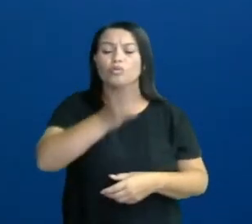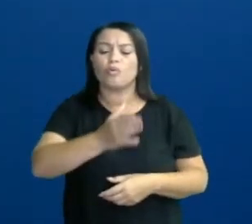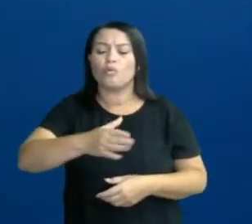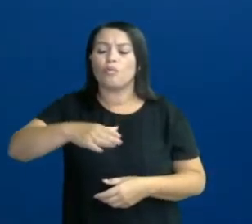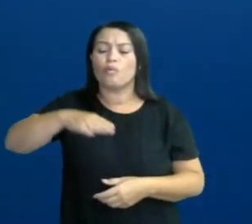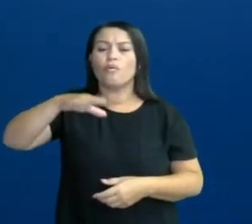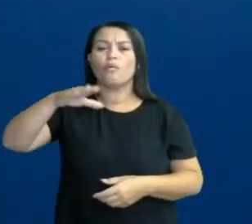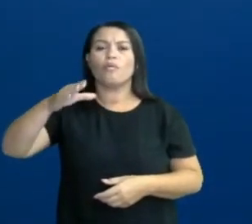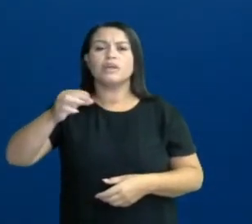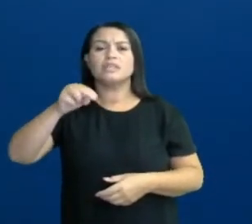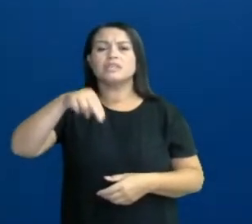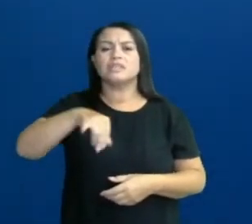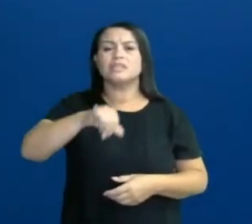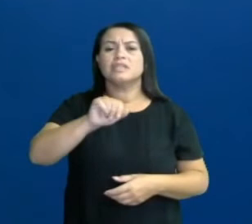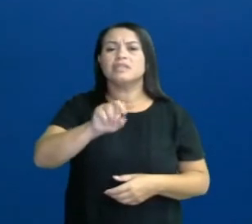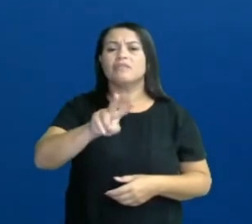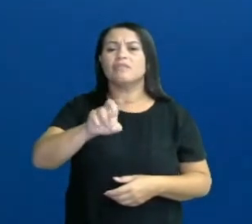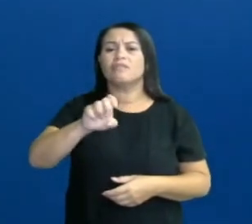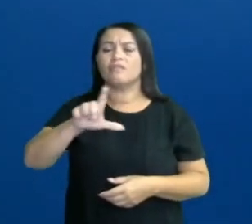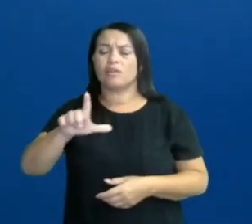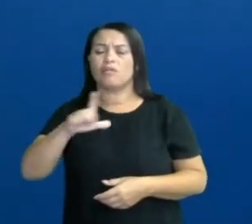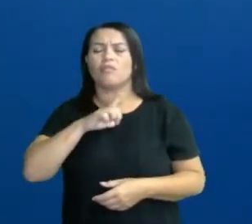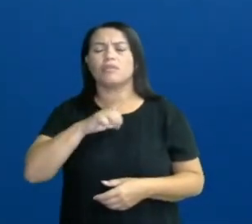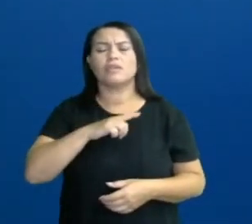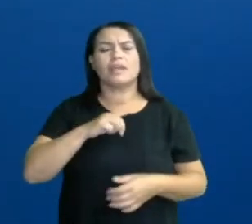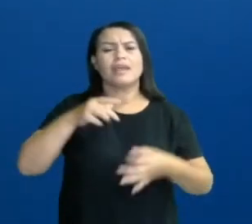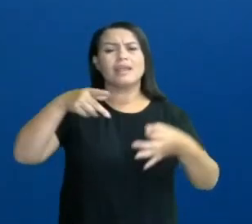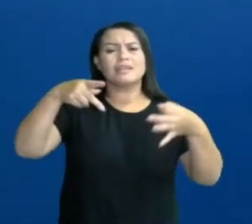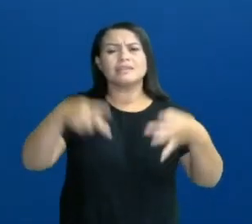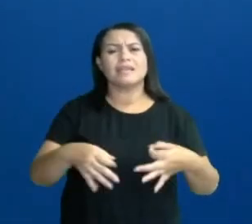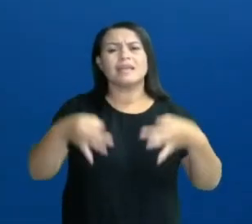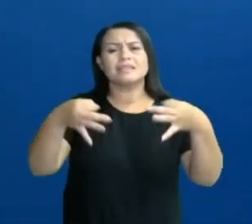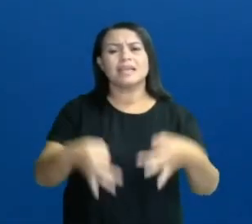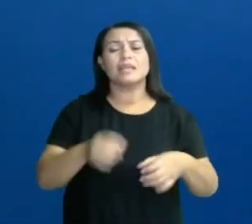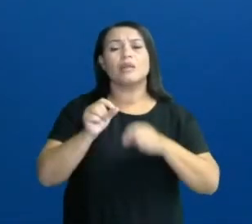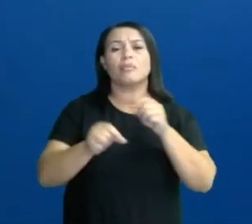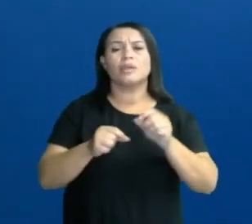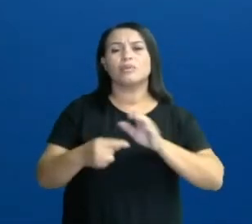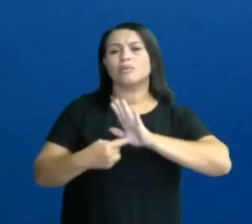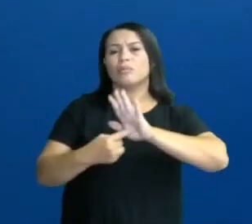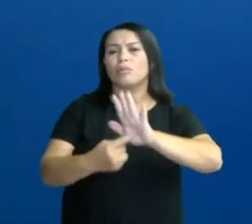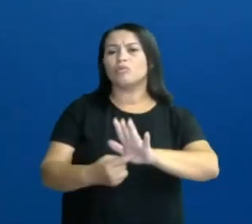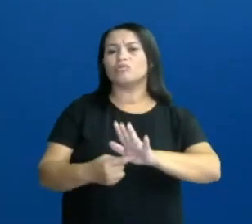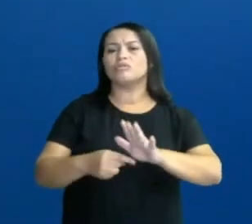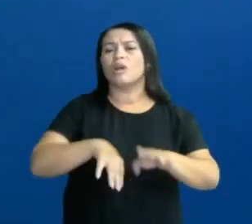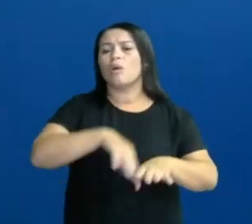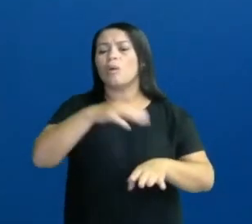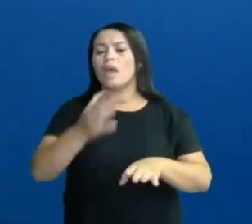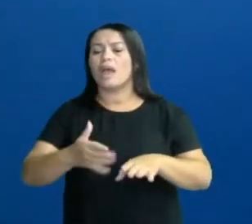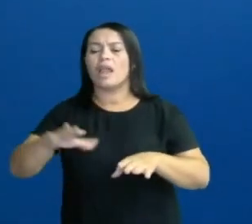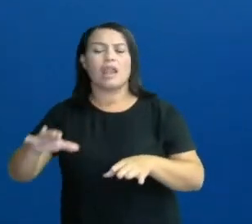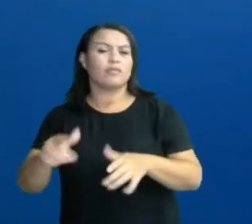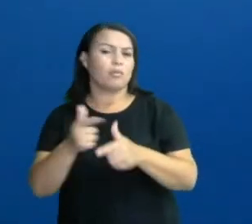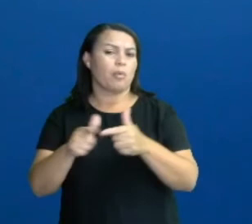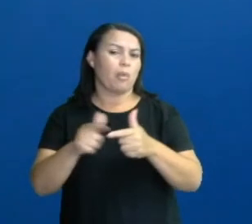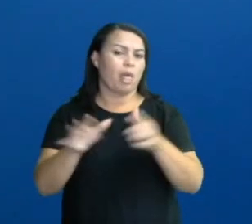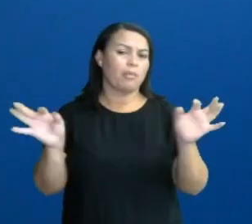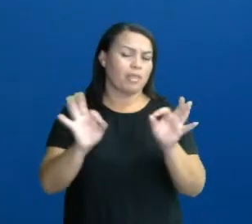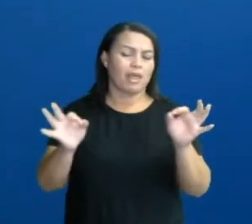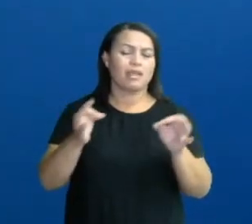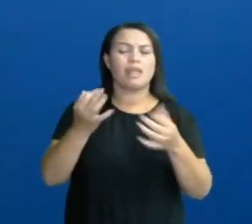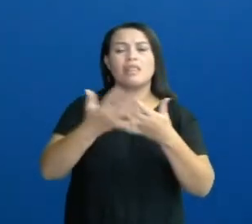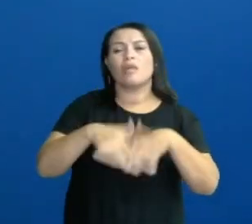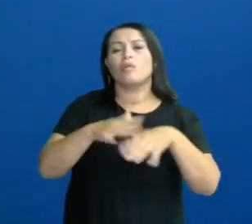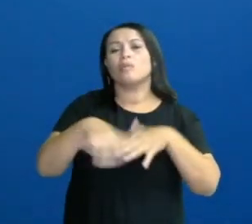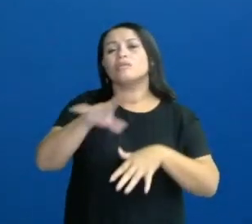curva de nível, você pode ter exatamente a possibilidade de representar o relevo sem qualquer prejuízo e naturalmente você vai conseguir